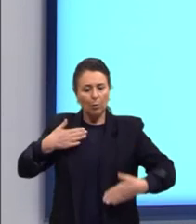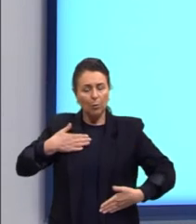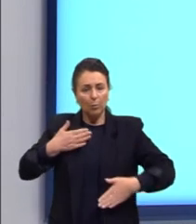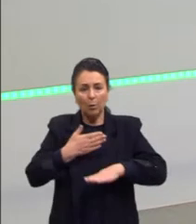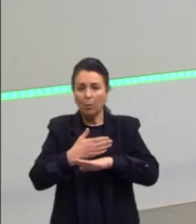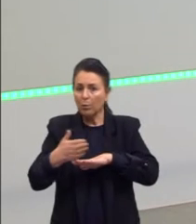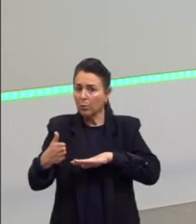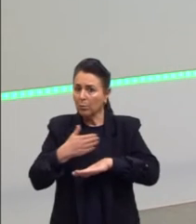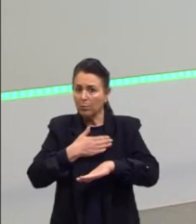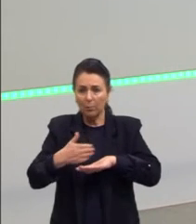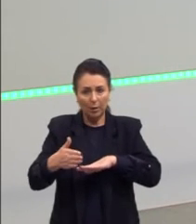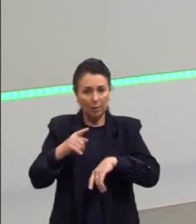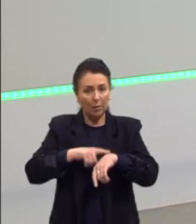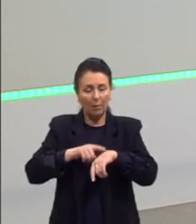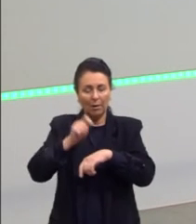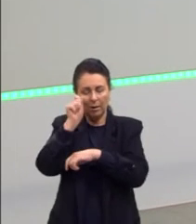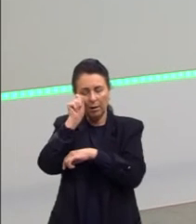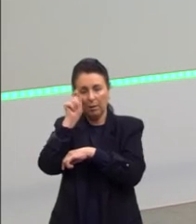Certo?